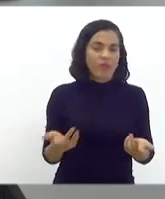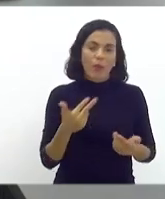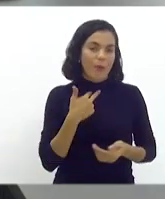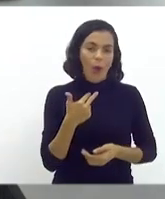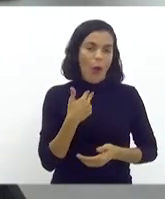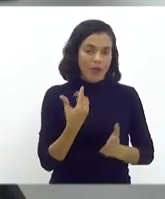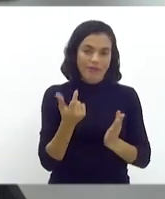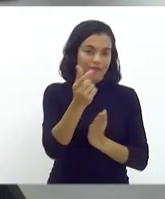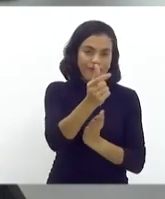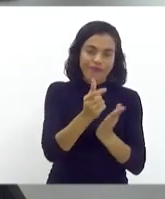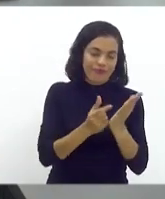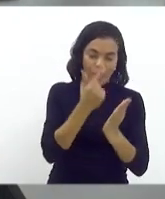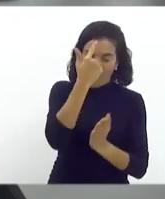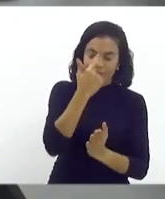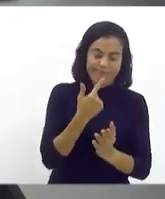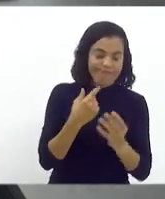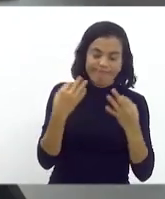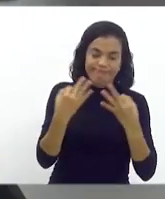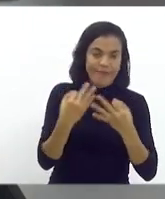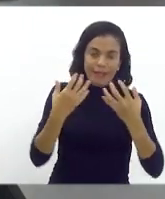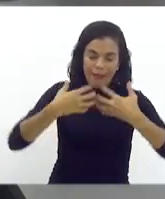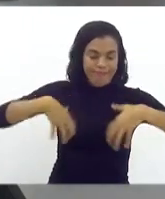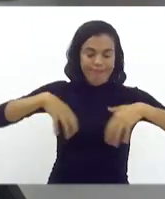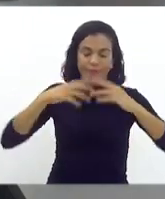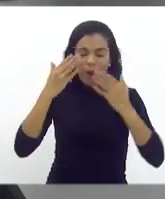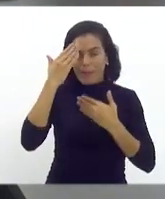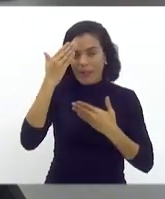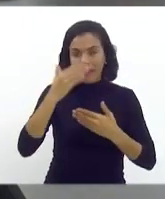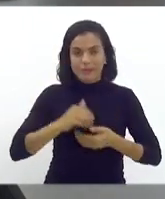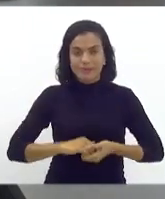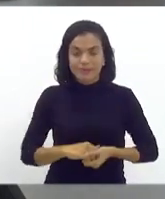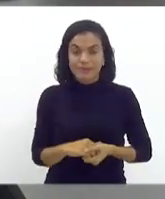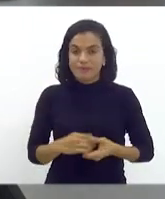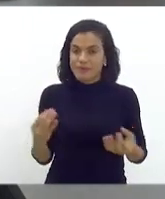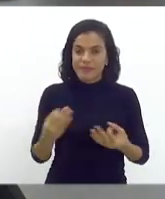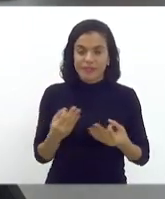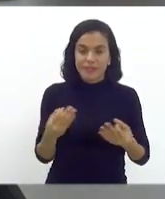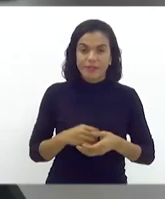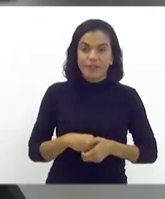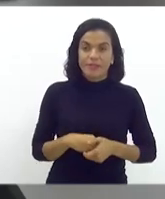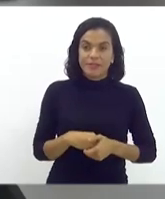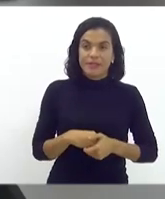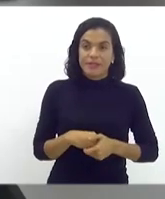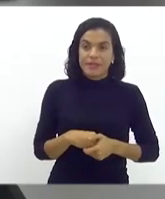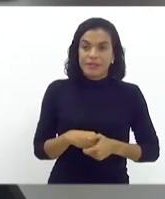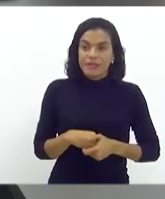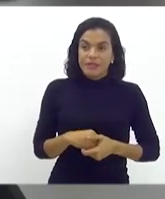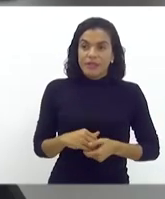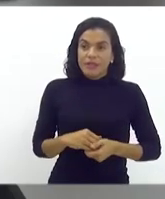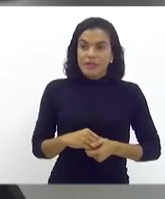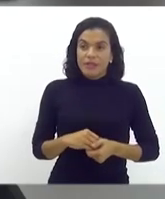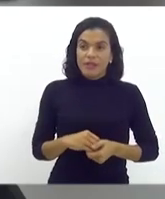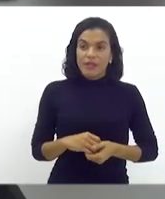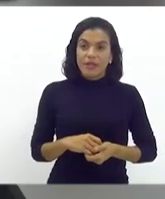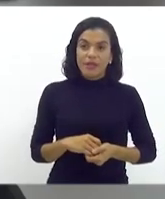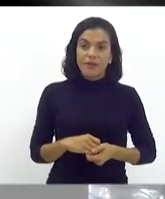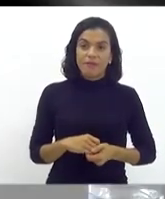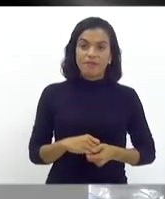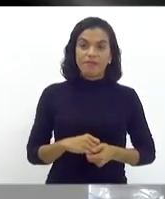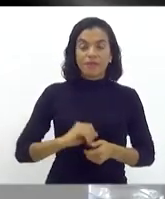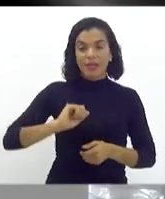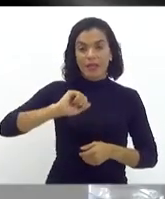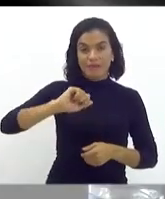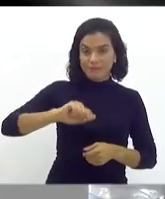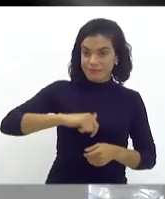não pode mais constar a foto dela é a senhora fez essa separação Muito obrigado perfeito obrigado bom e a